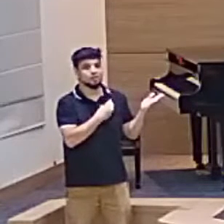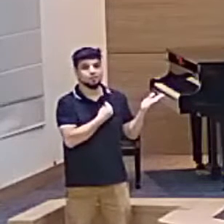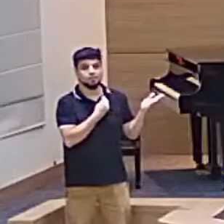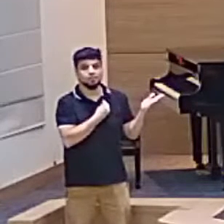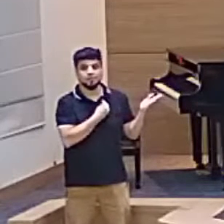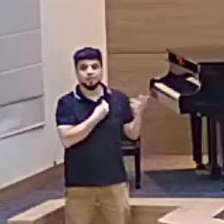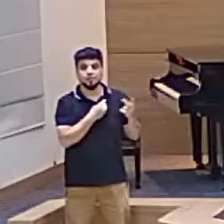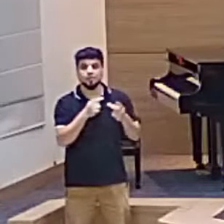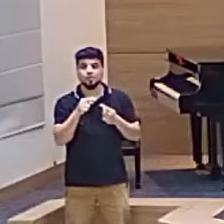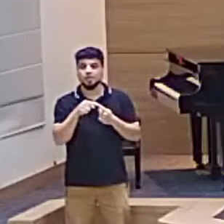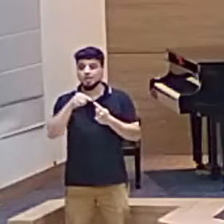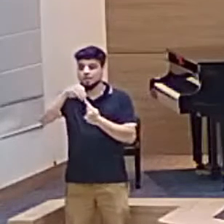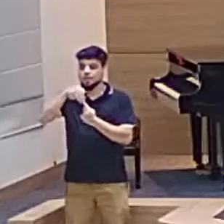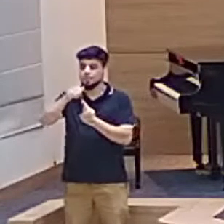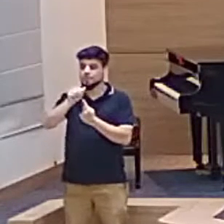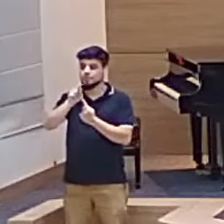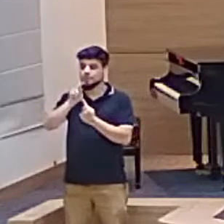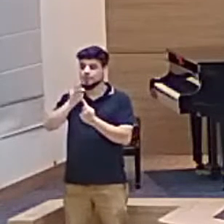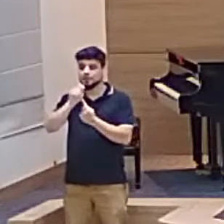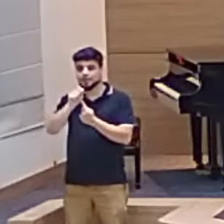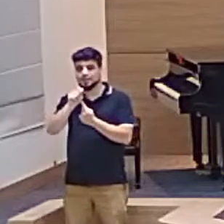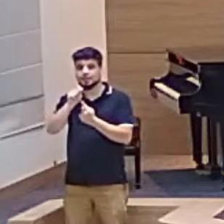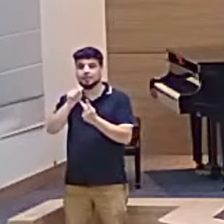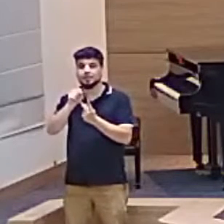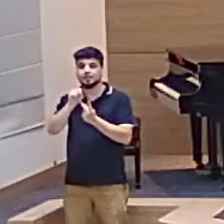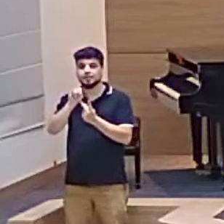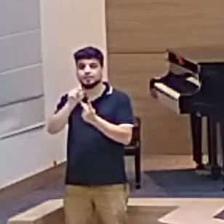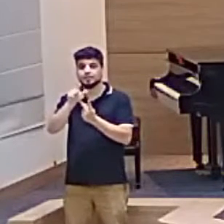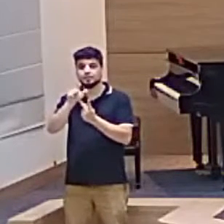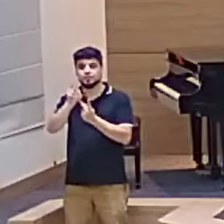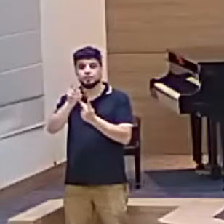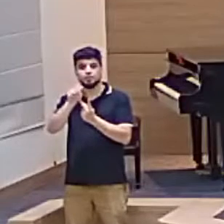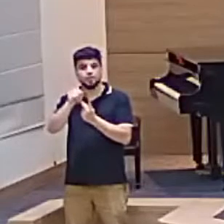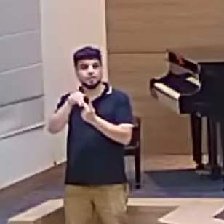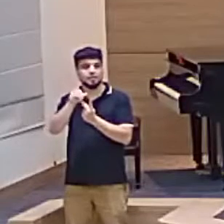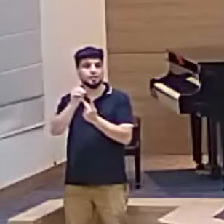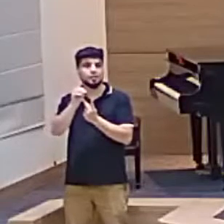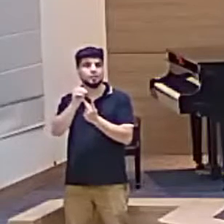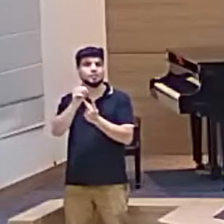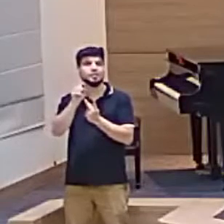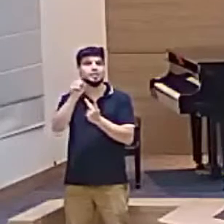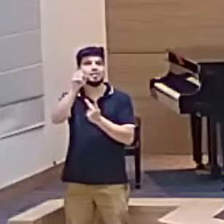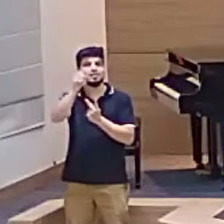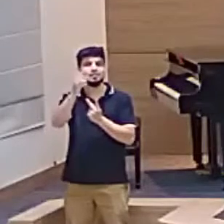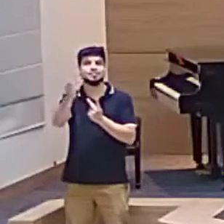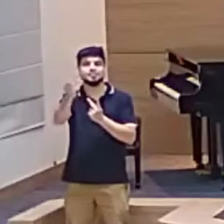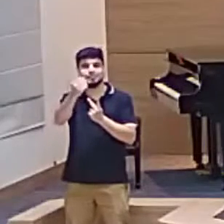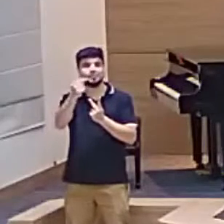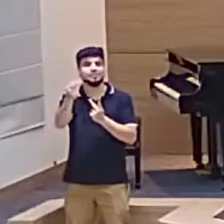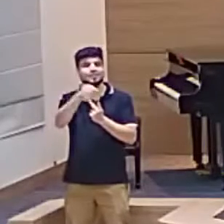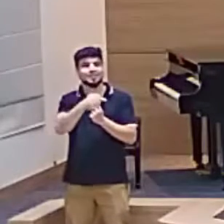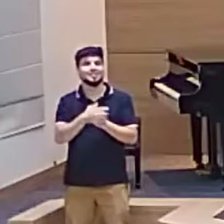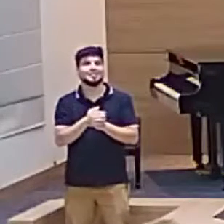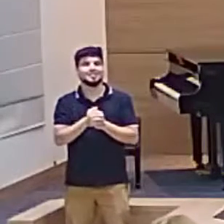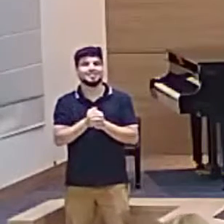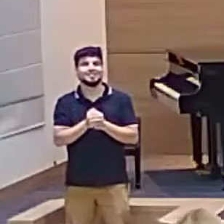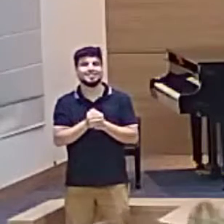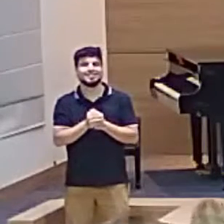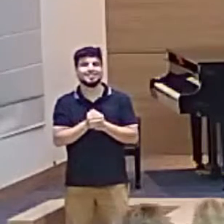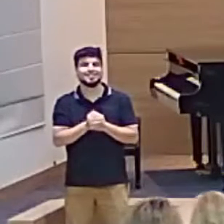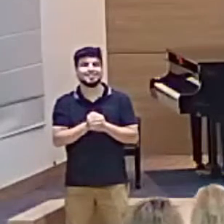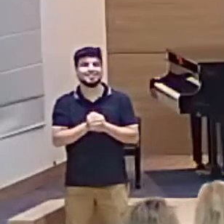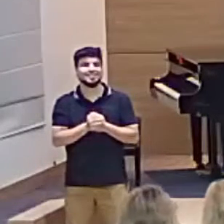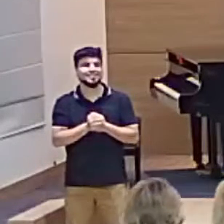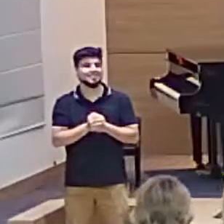Marta e o irmão Silvano então pra quem marca e Silvano Oi tá lá o galeria tão Desça para cá rapaz desse